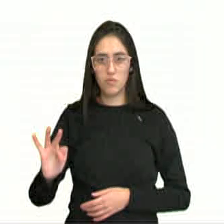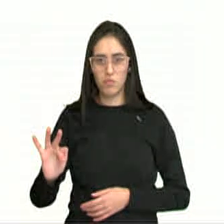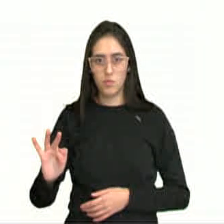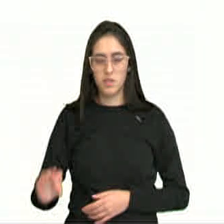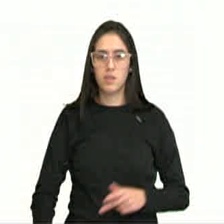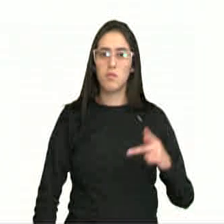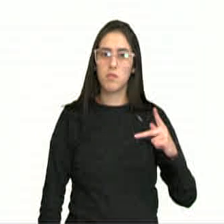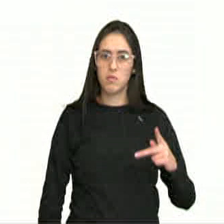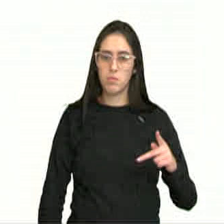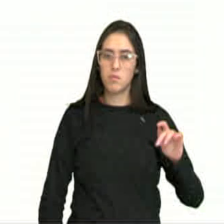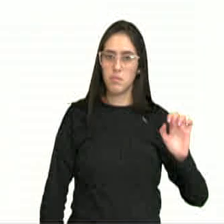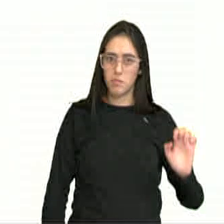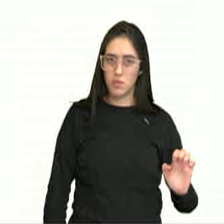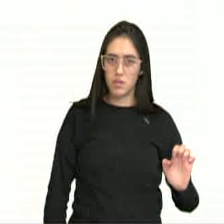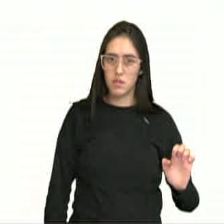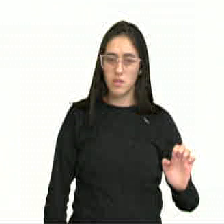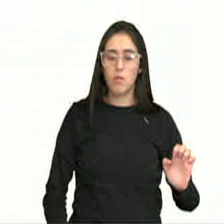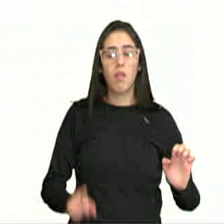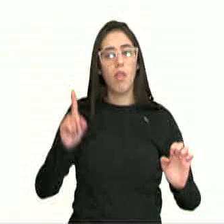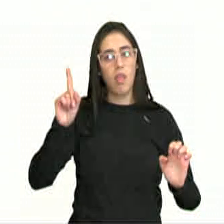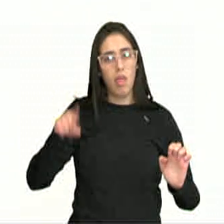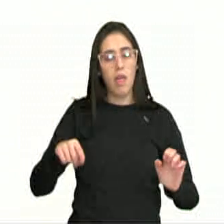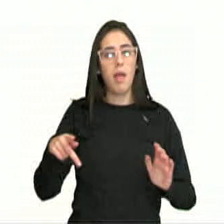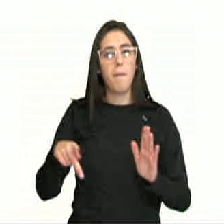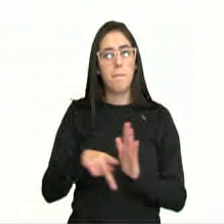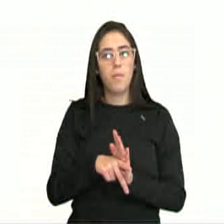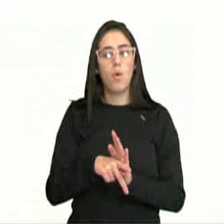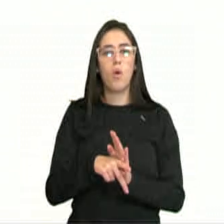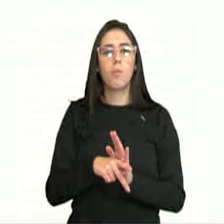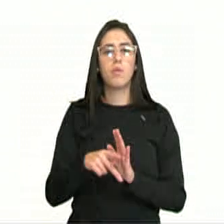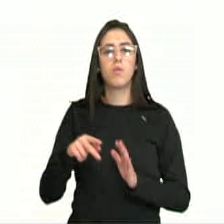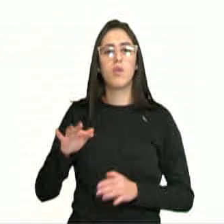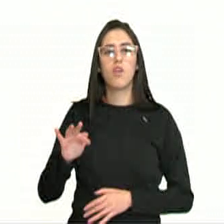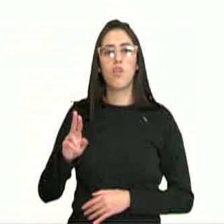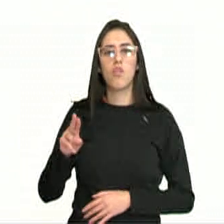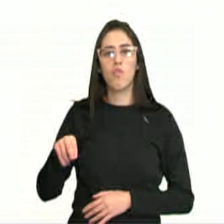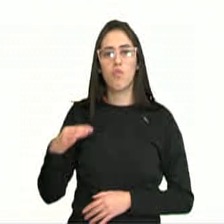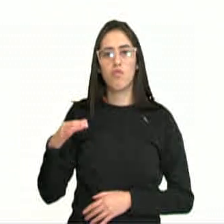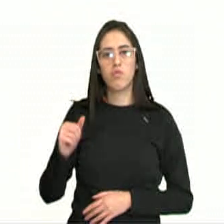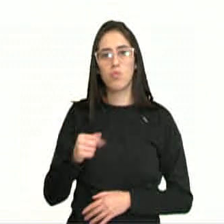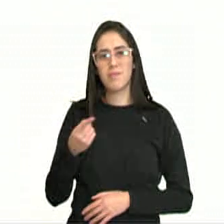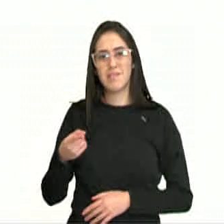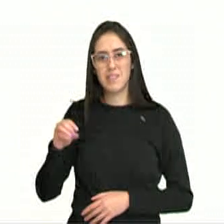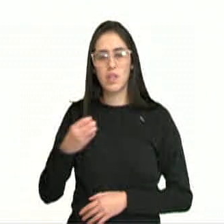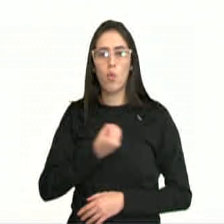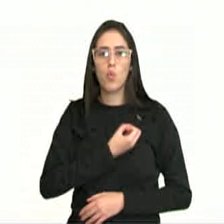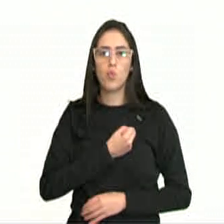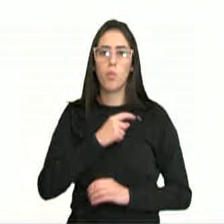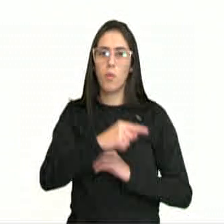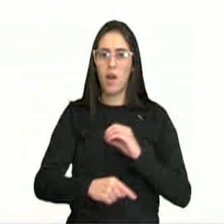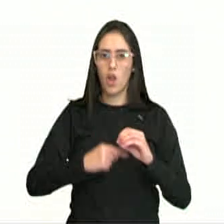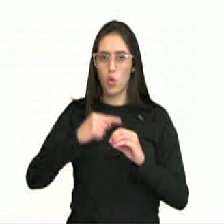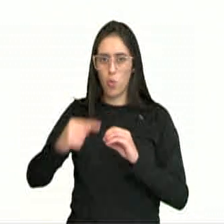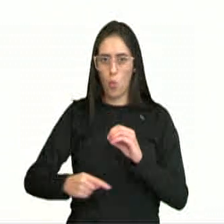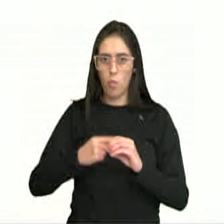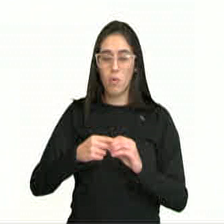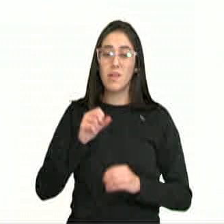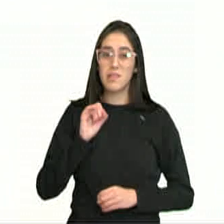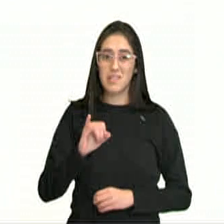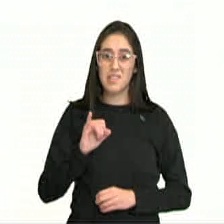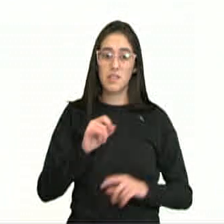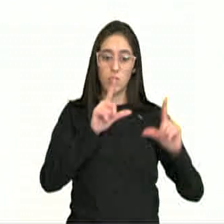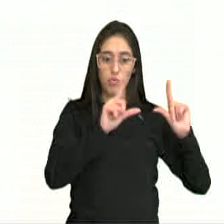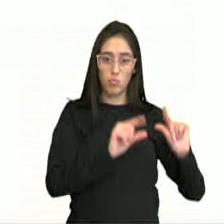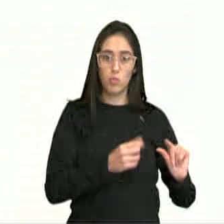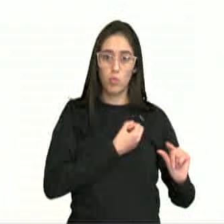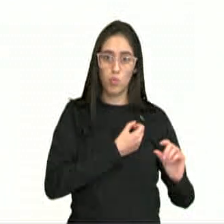e de ebulição PE são funções periódicas do número atômico. Desta maneira, conforme o número atômico diminui, os pontos